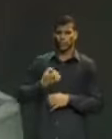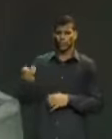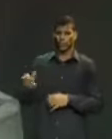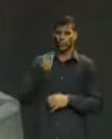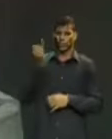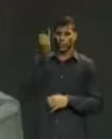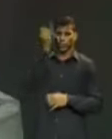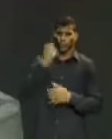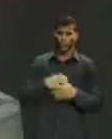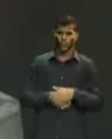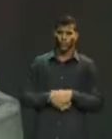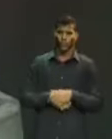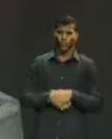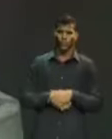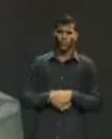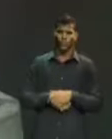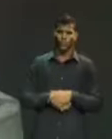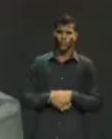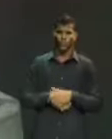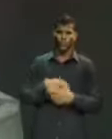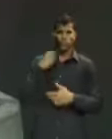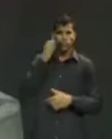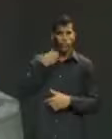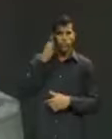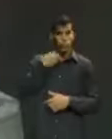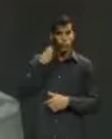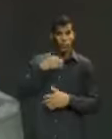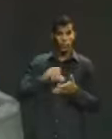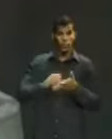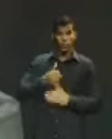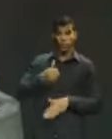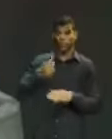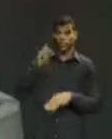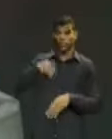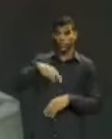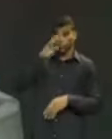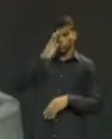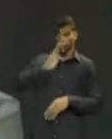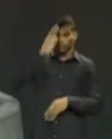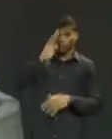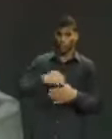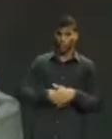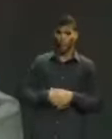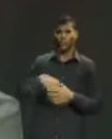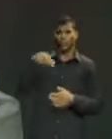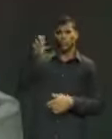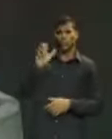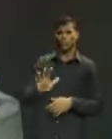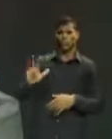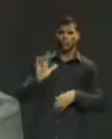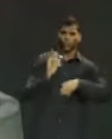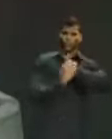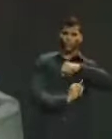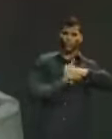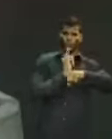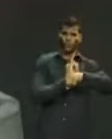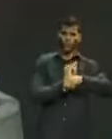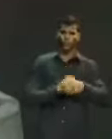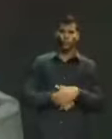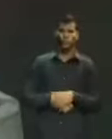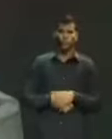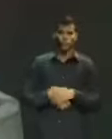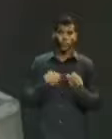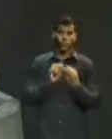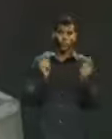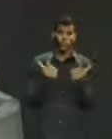fundamental dizer isso. Uma experiência pioneira em nível nacional e internacional, de uma casa parlamentar que